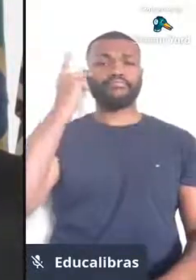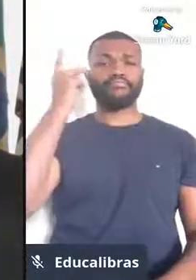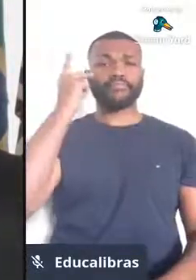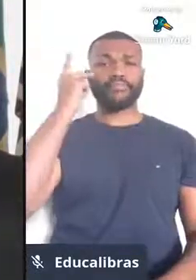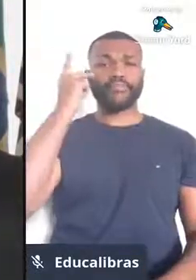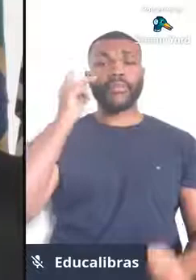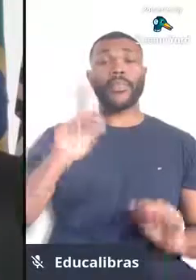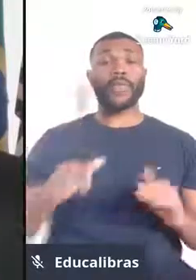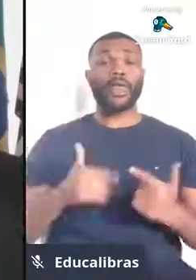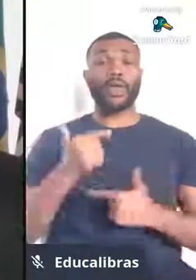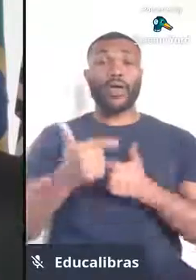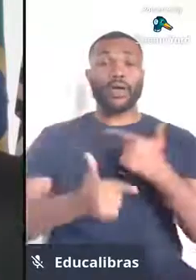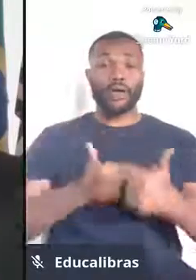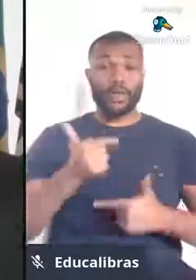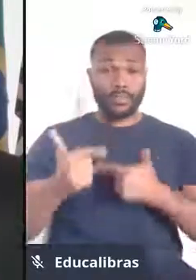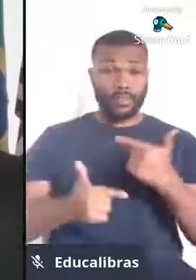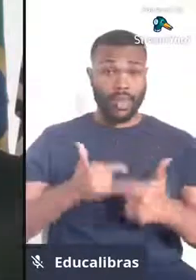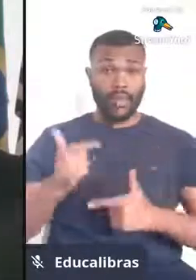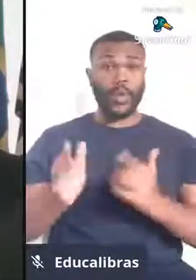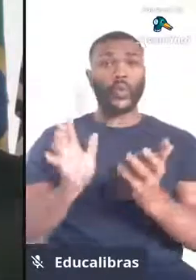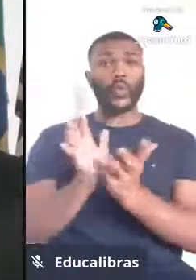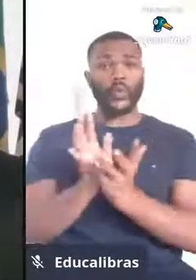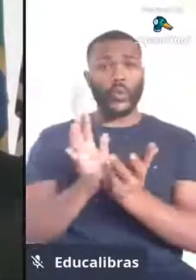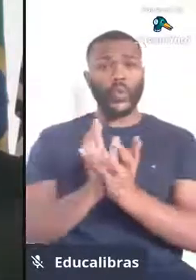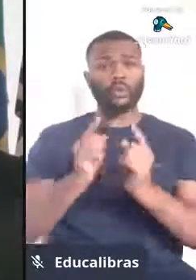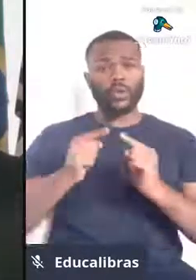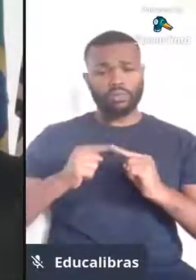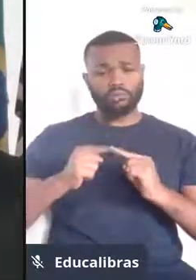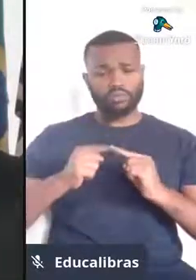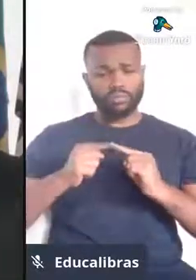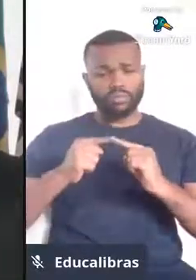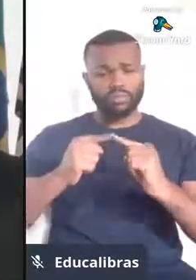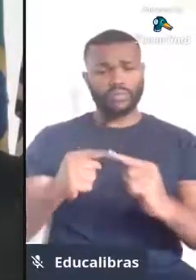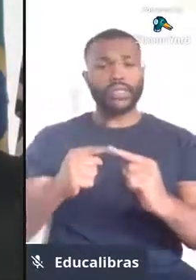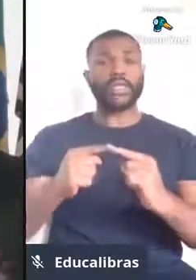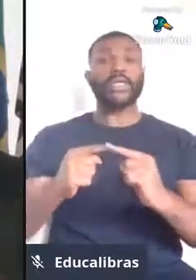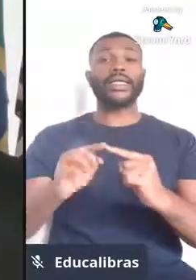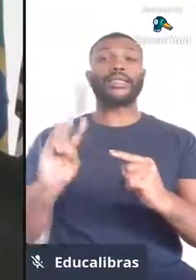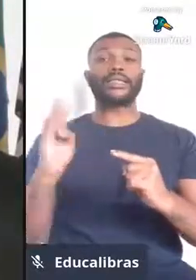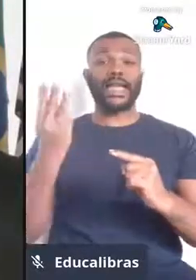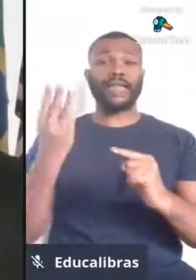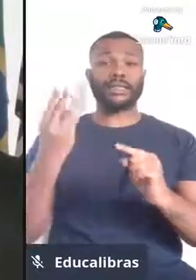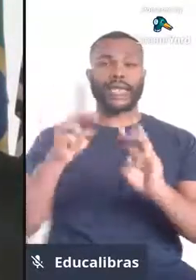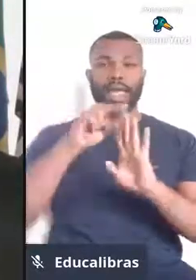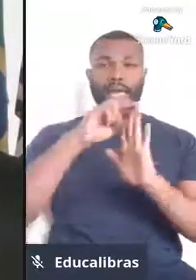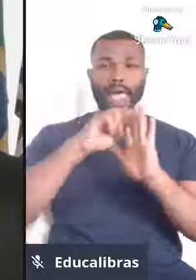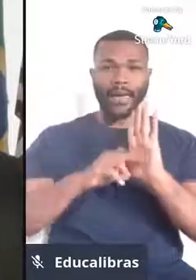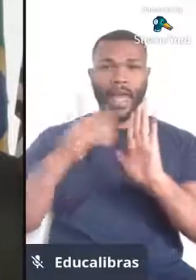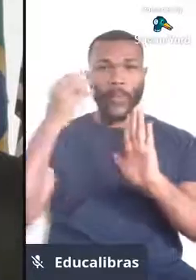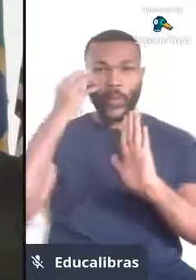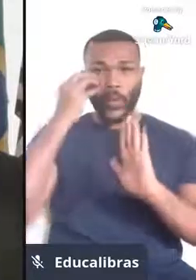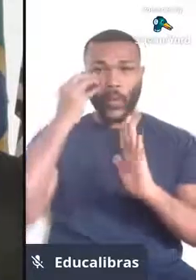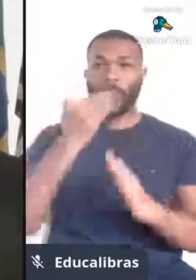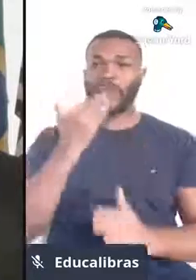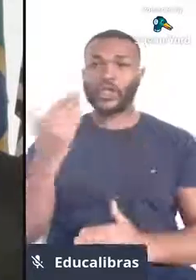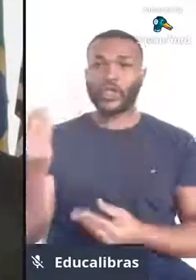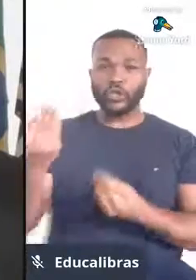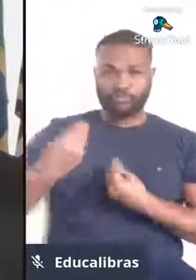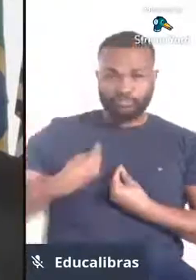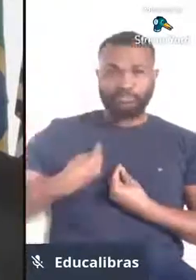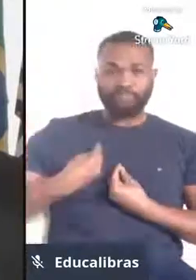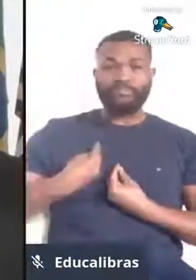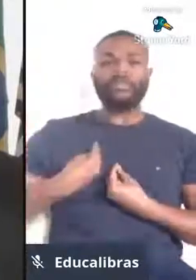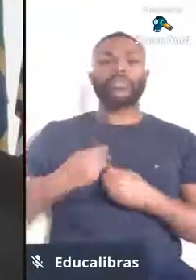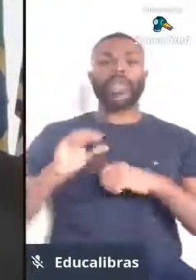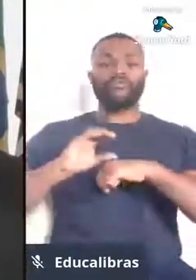trabalho de todas essas frentes está permeado pelos 3 pilares que o Bruno Covas me deu quando eu assumi. Trazer investimento para a cidade de São Paulo,